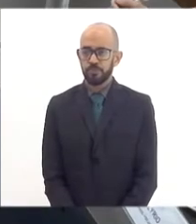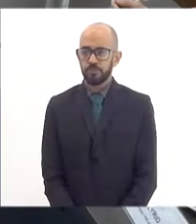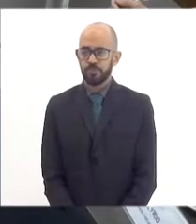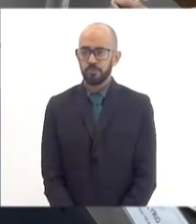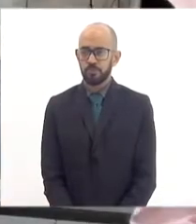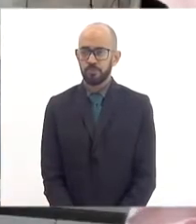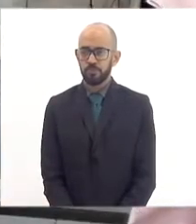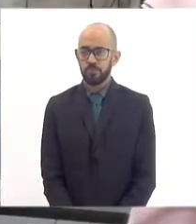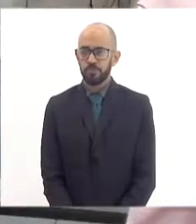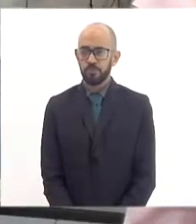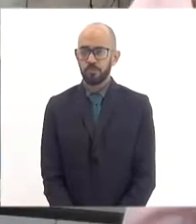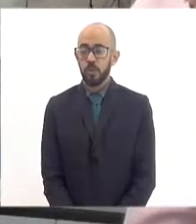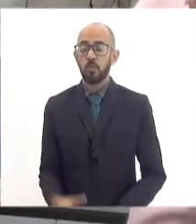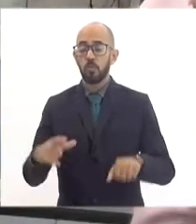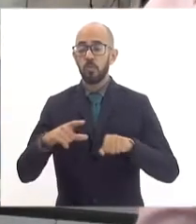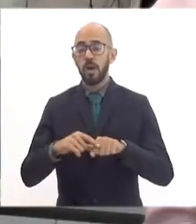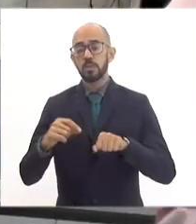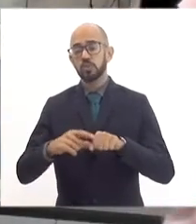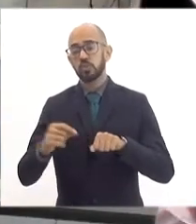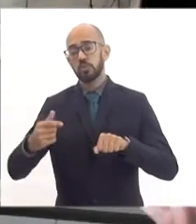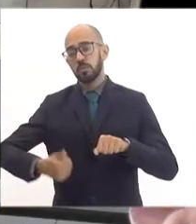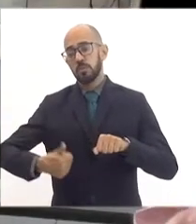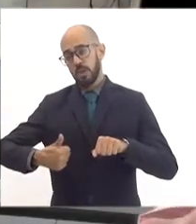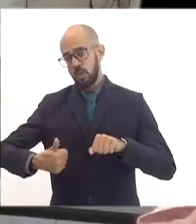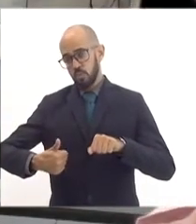O artigo 1º,